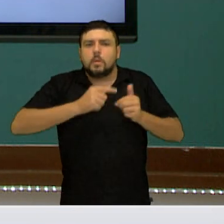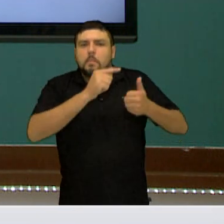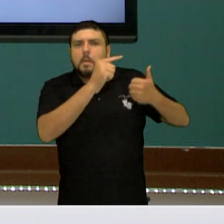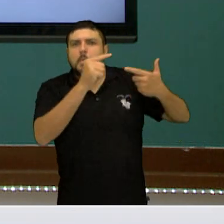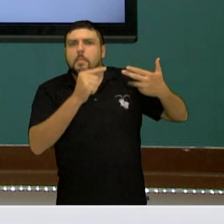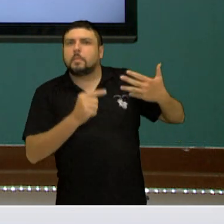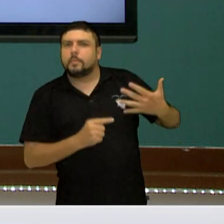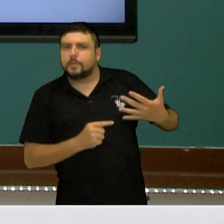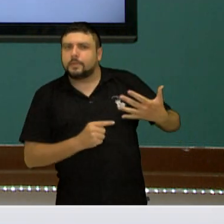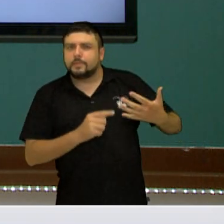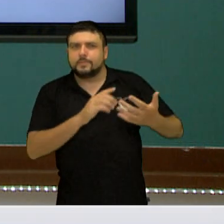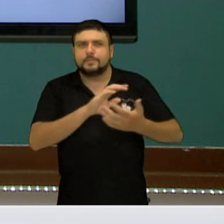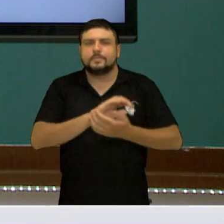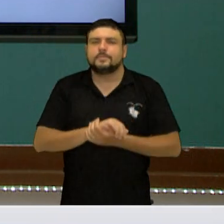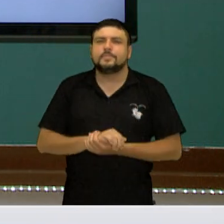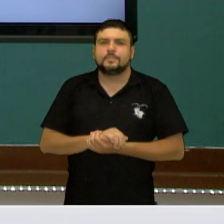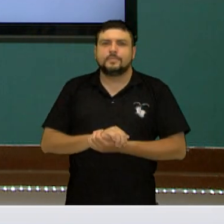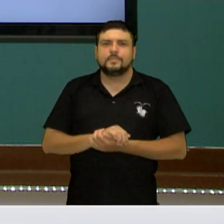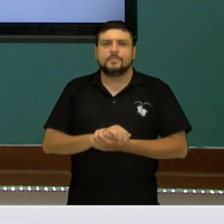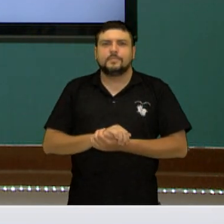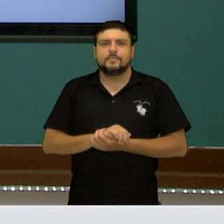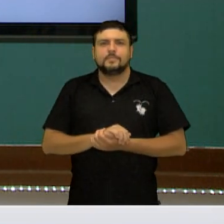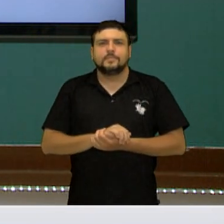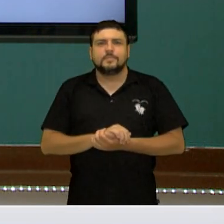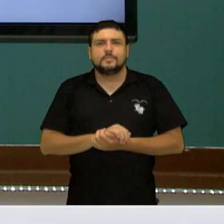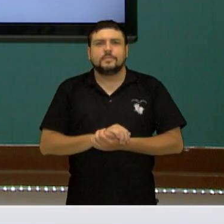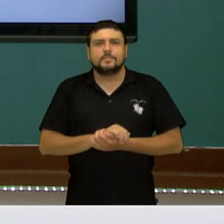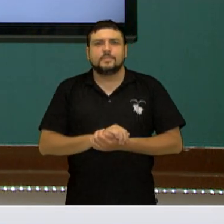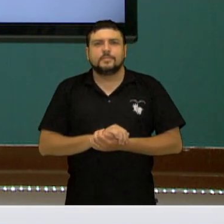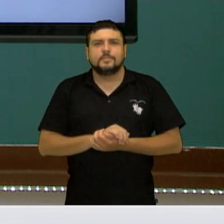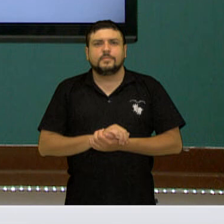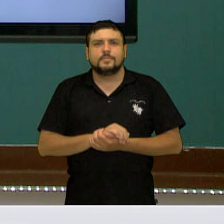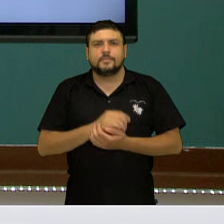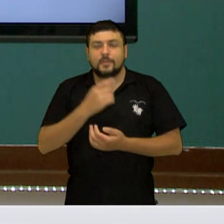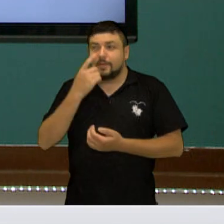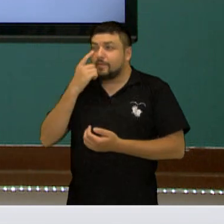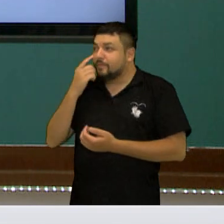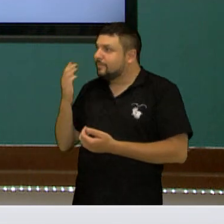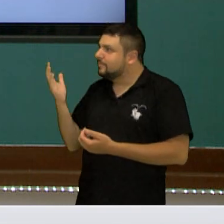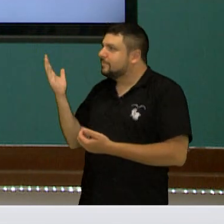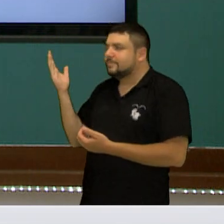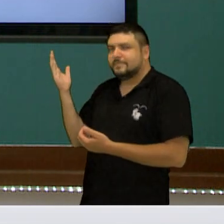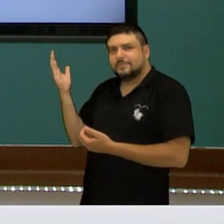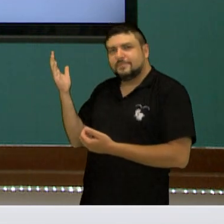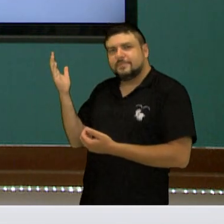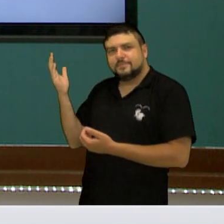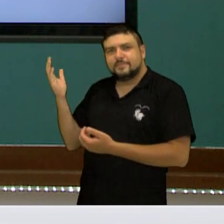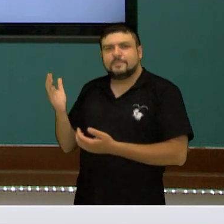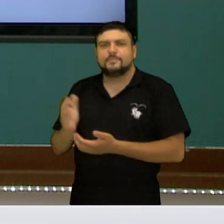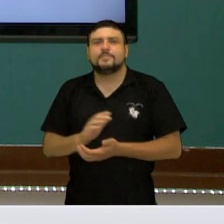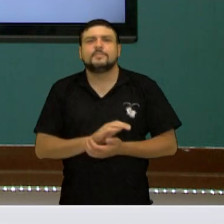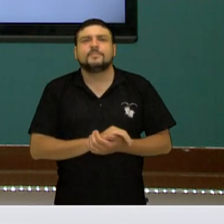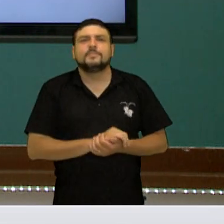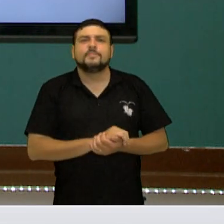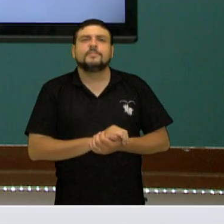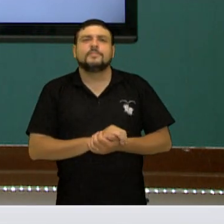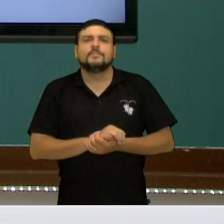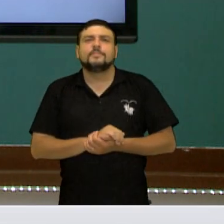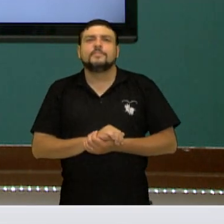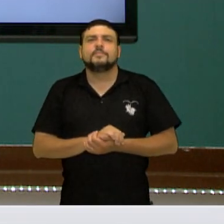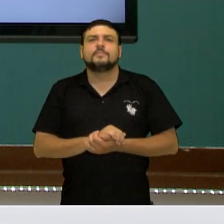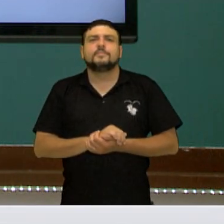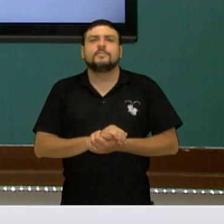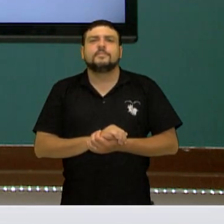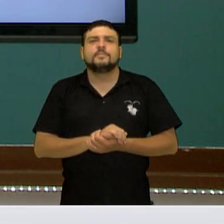Muito interessante, né? E não apenas o inclinar a cabeça. Olha ali, ó. O namastê é exatamente isso aqui,